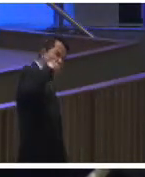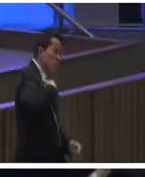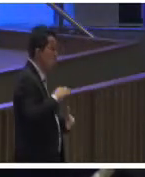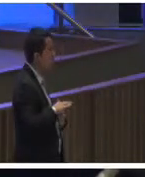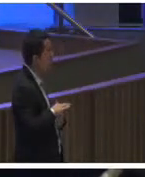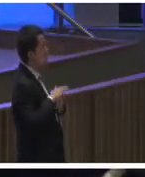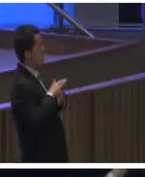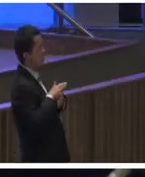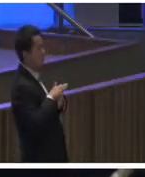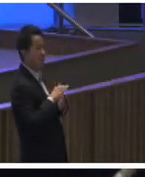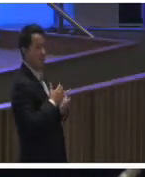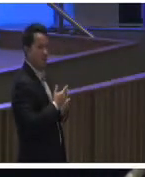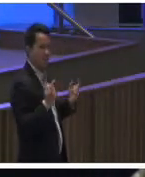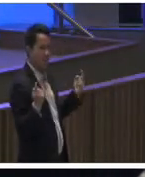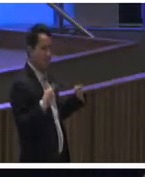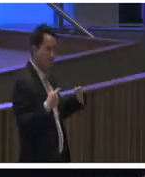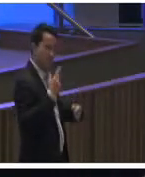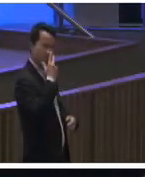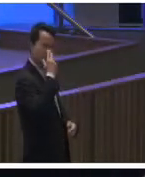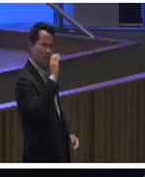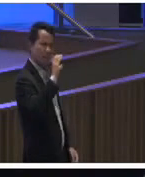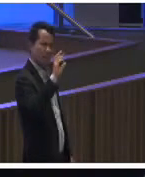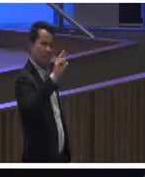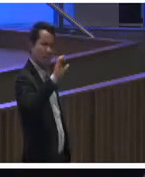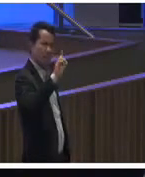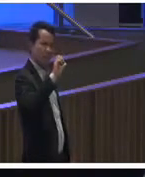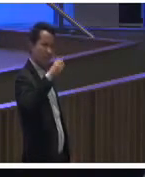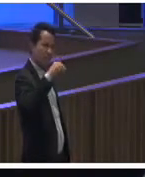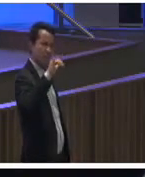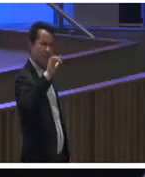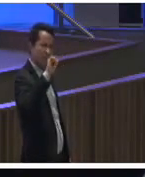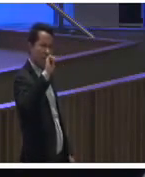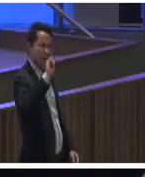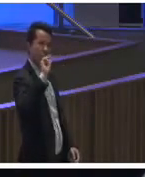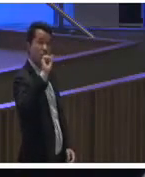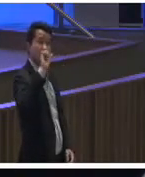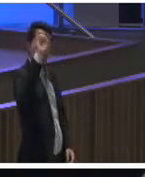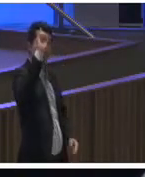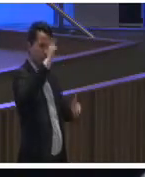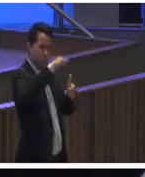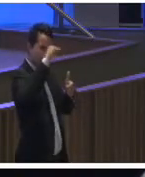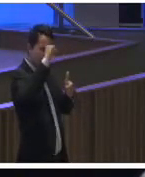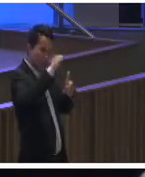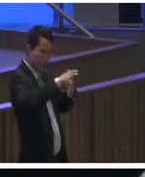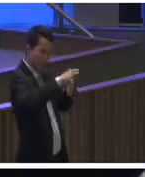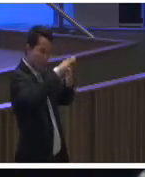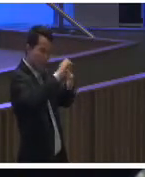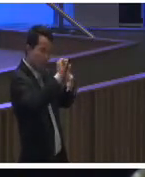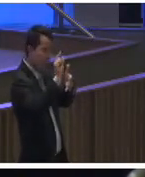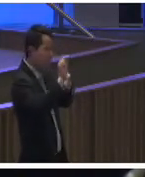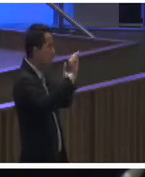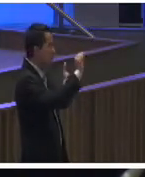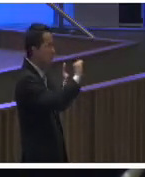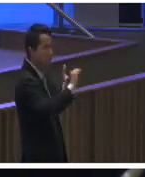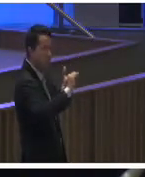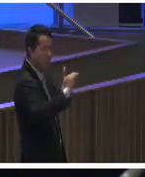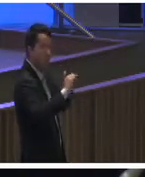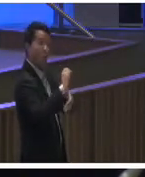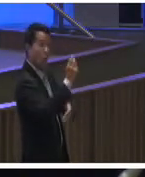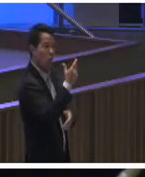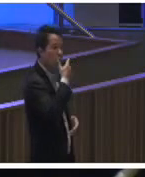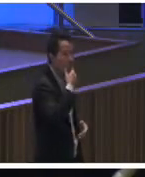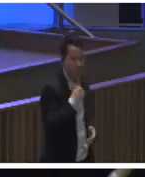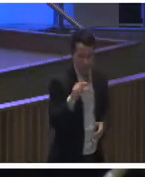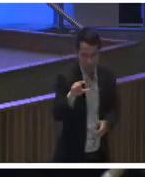credenciais que não são documentos escritos, que não são textos, que não são títulos, mas que são